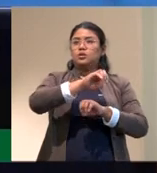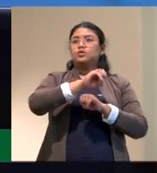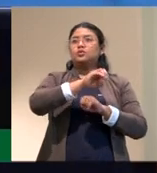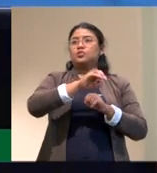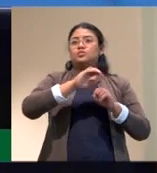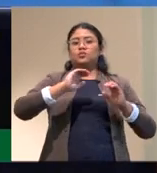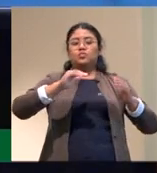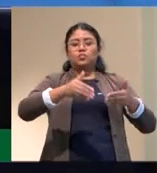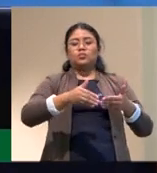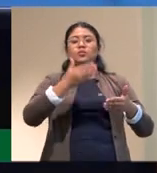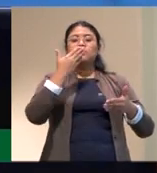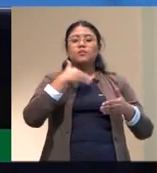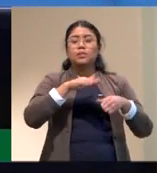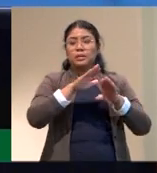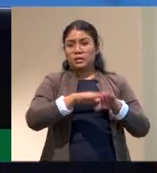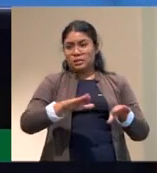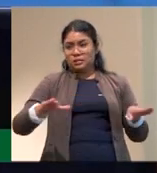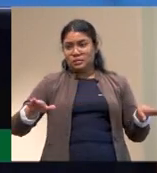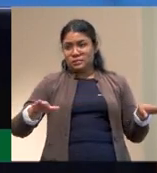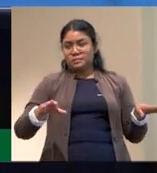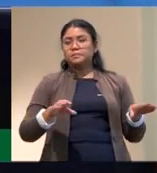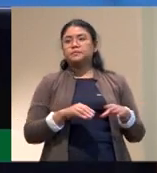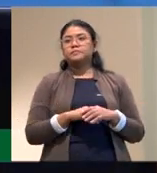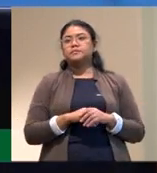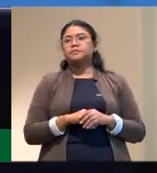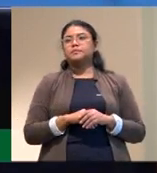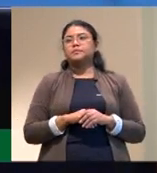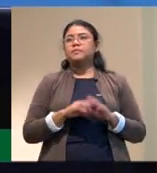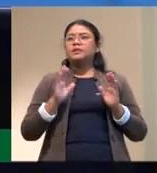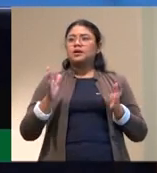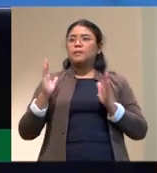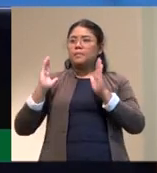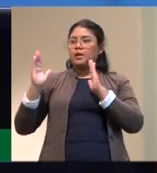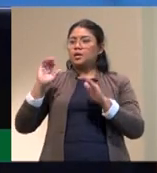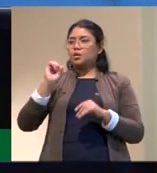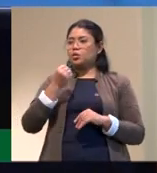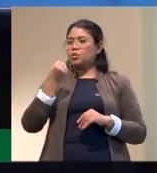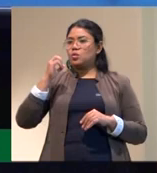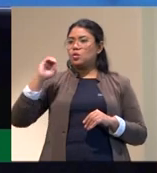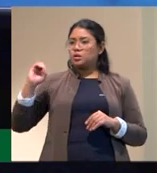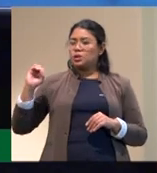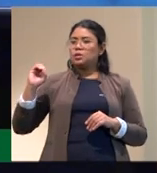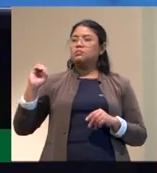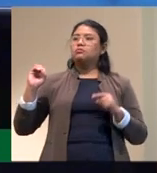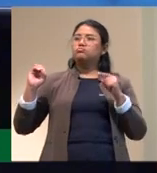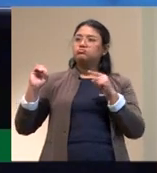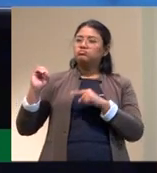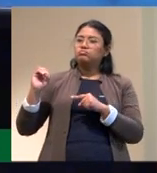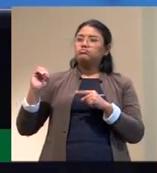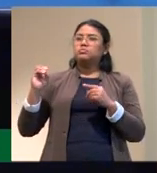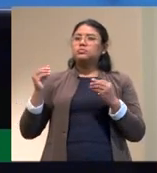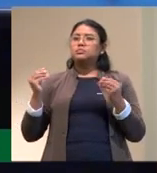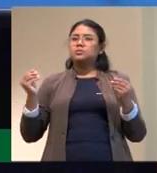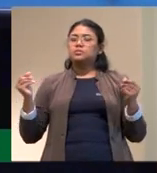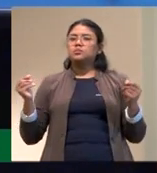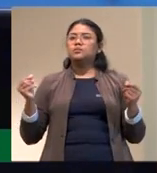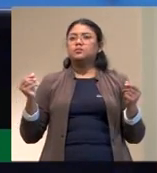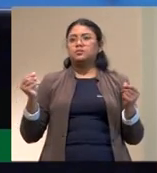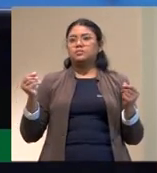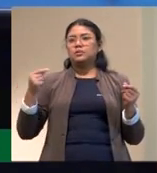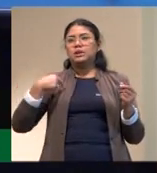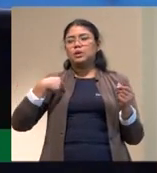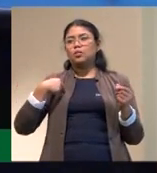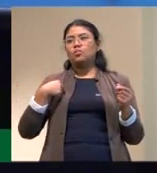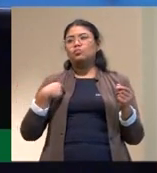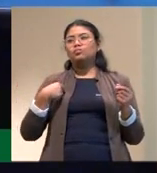as crianças pequenas. Né? Já desde a década de 80, como professora, talvez eu me